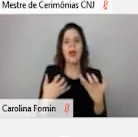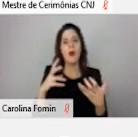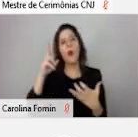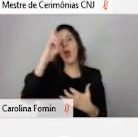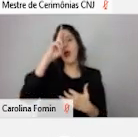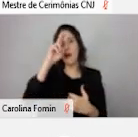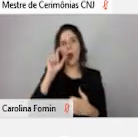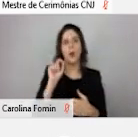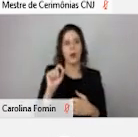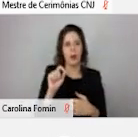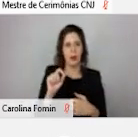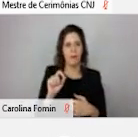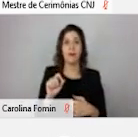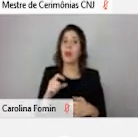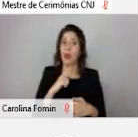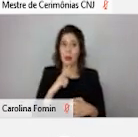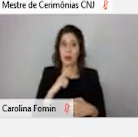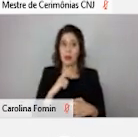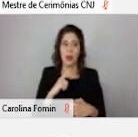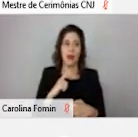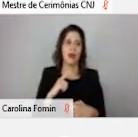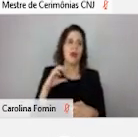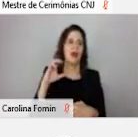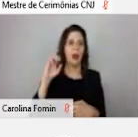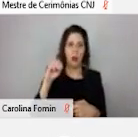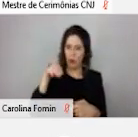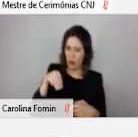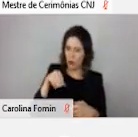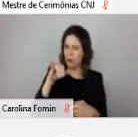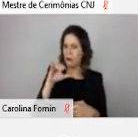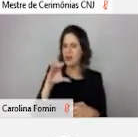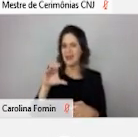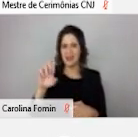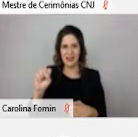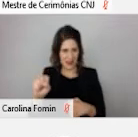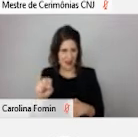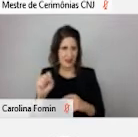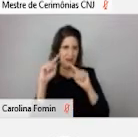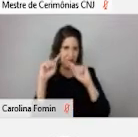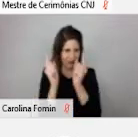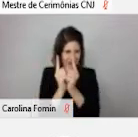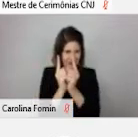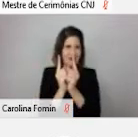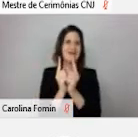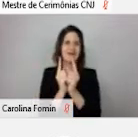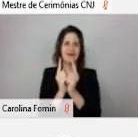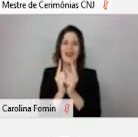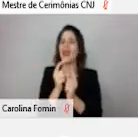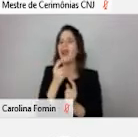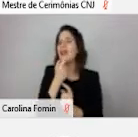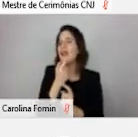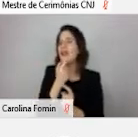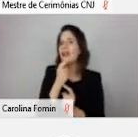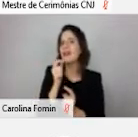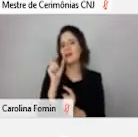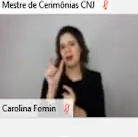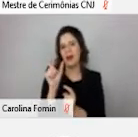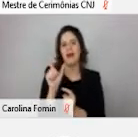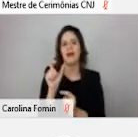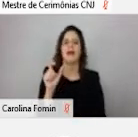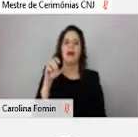essa revolução toda, que a gente chama de ômica, né, que é o sufixo omics, né, do inglês, genômica, proteômica,